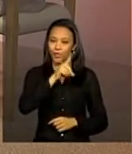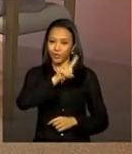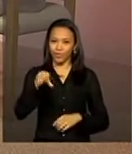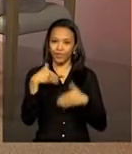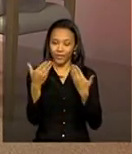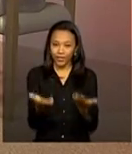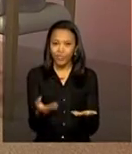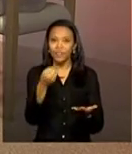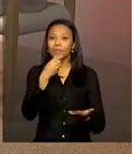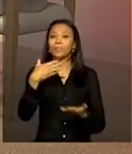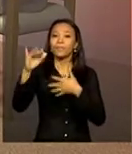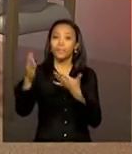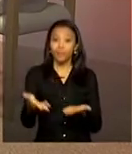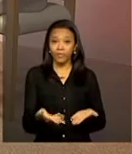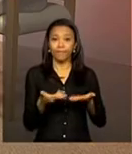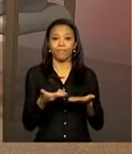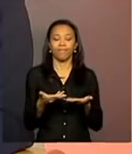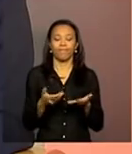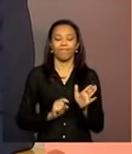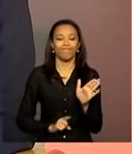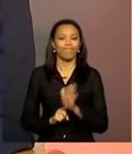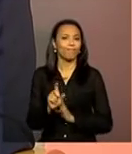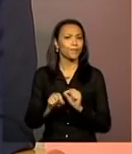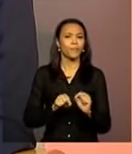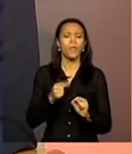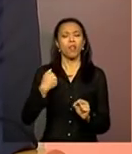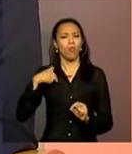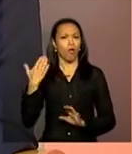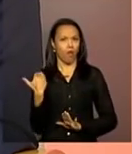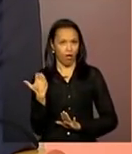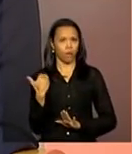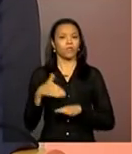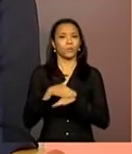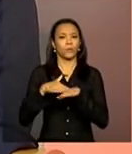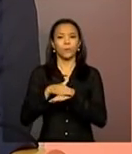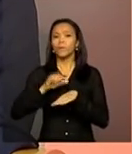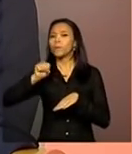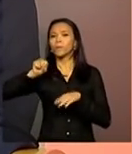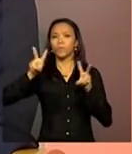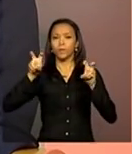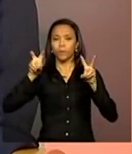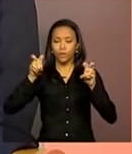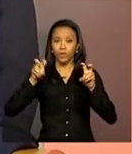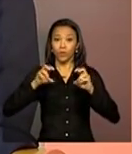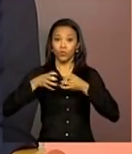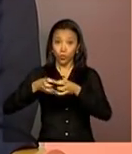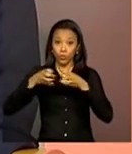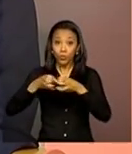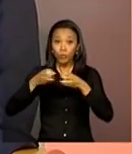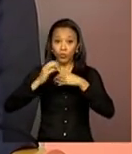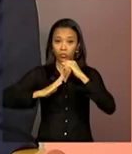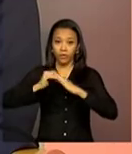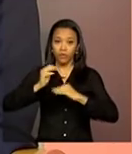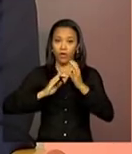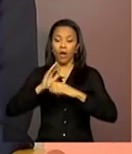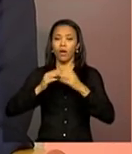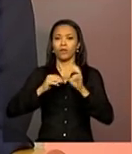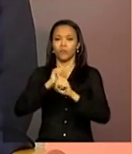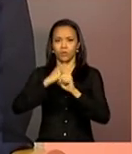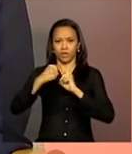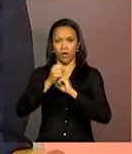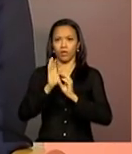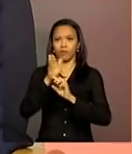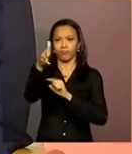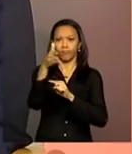seja bem-vinda Maria Helena eh nós falávamos no primeiro bloco sobre as equipes volantes da Assistência Social né